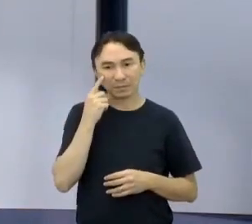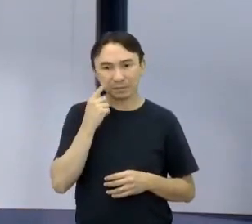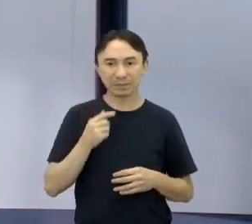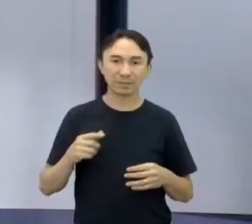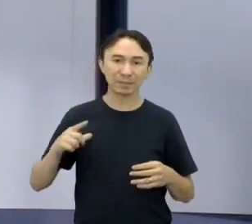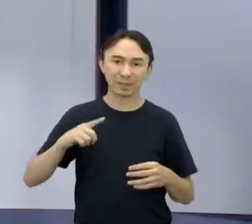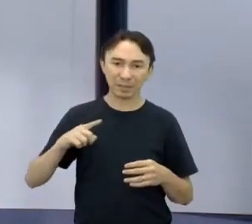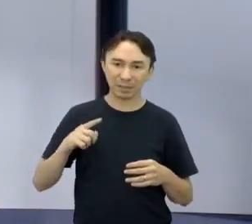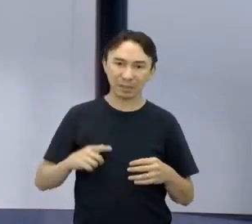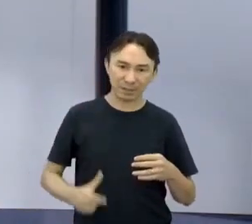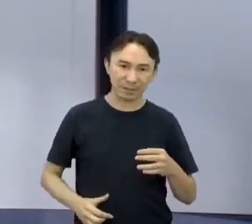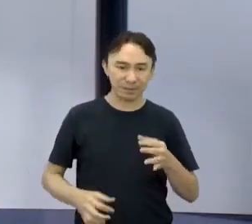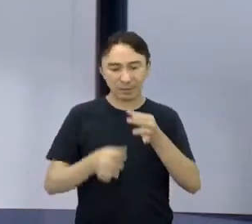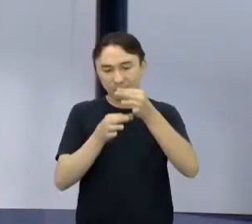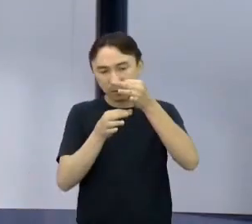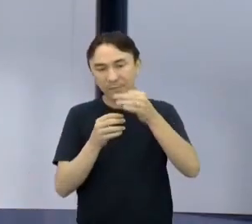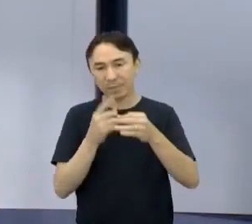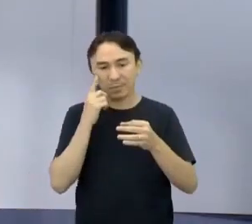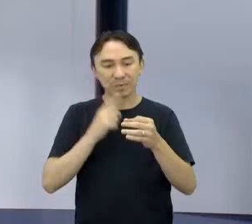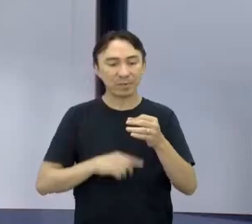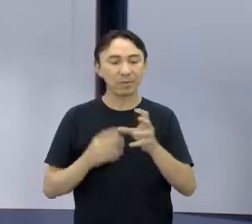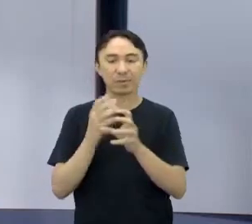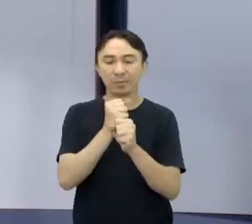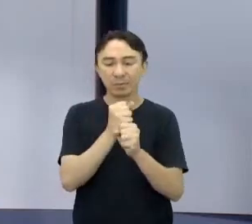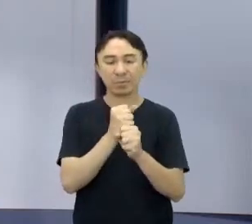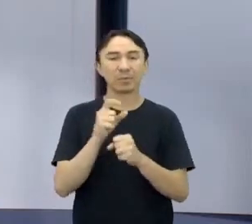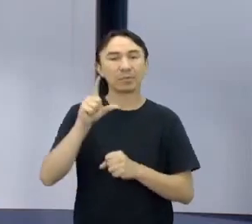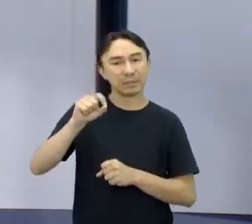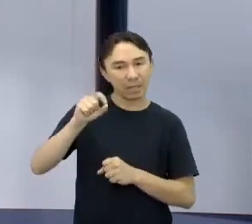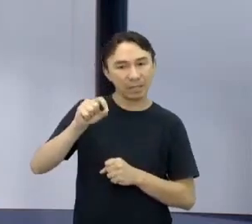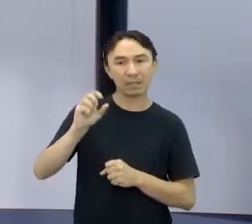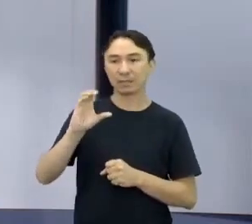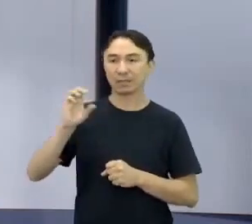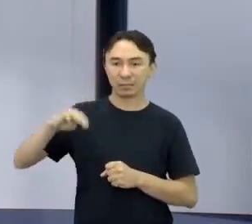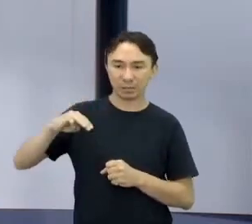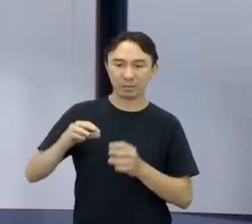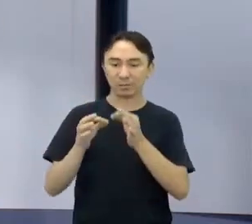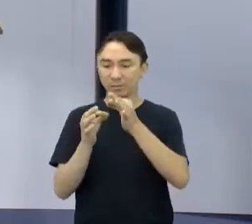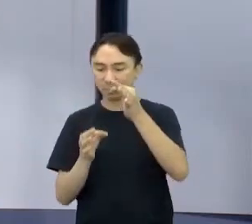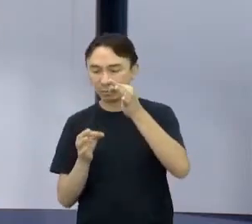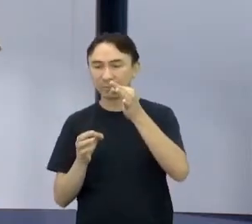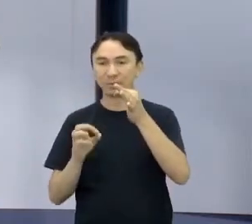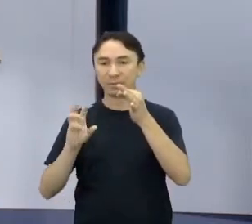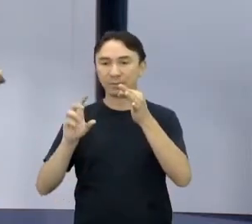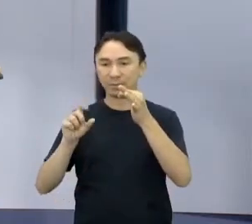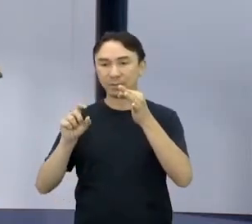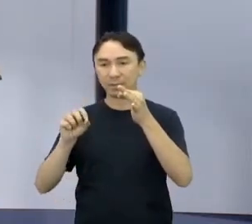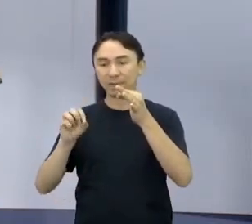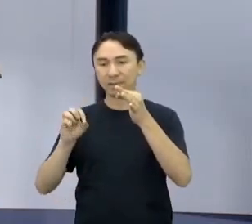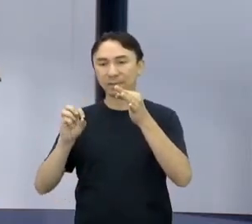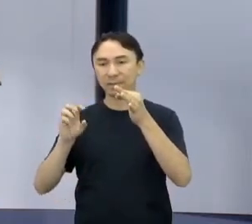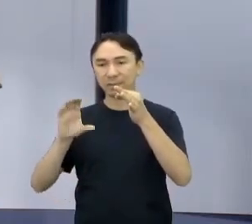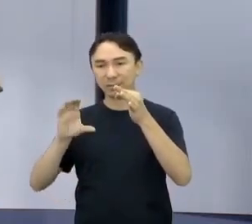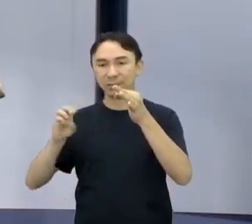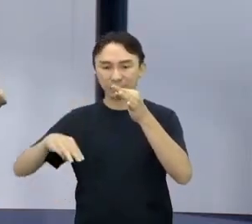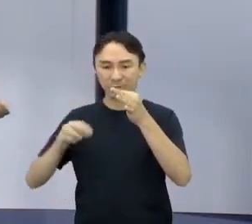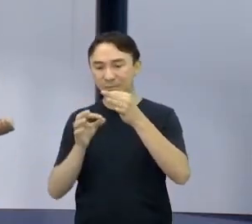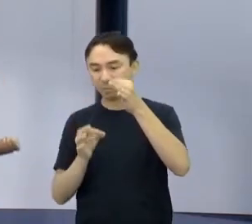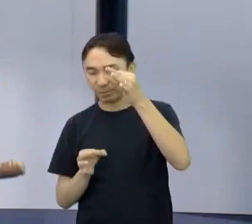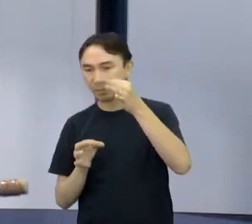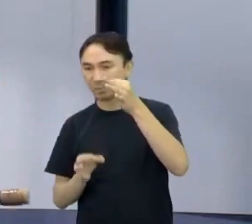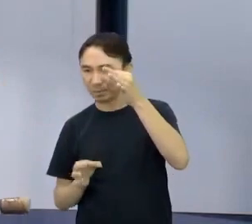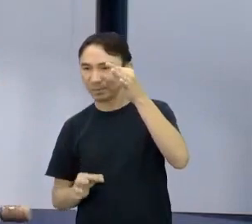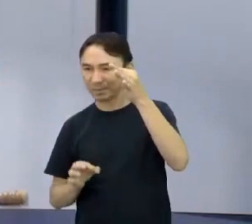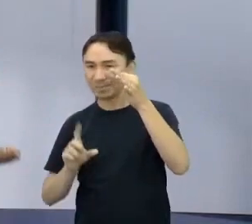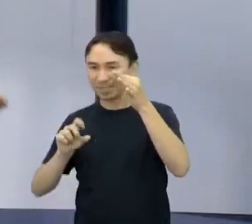medições aqui nesse tubo de 10 em 10 centímetros, né? E aí a gente vai observar um movimento